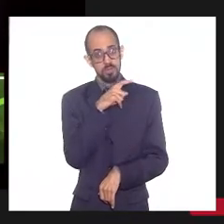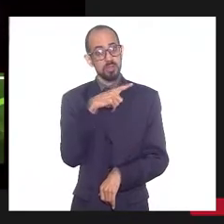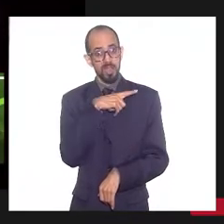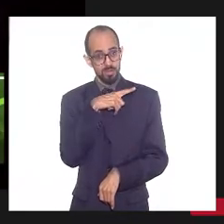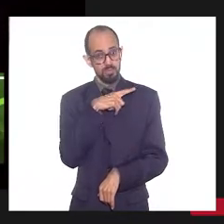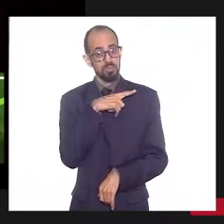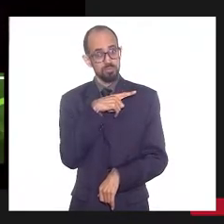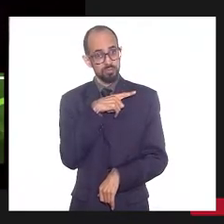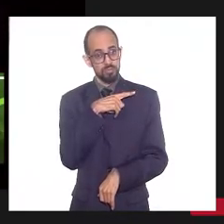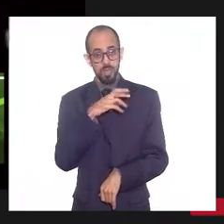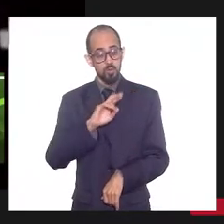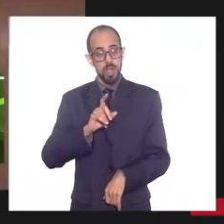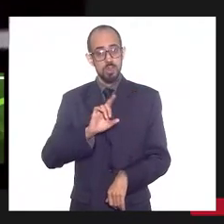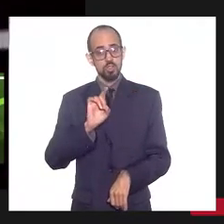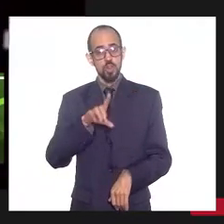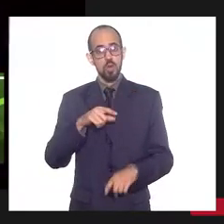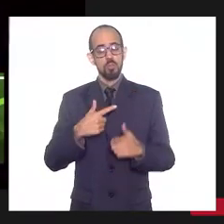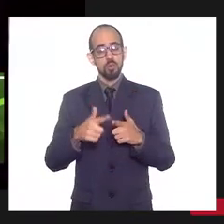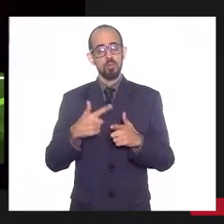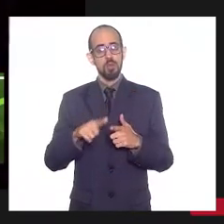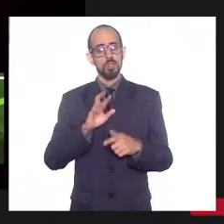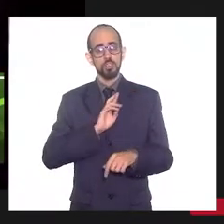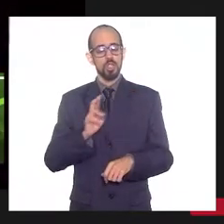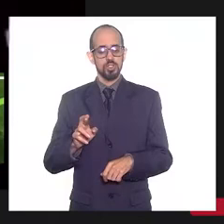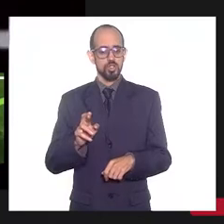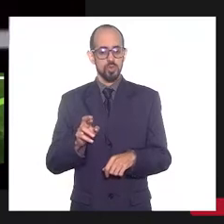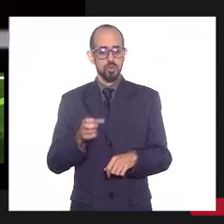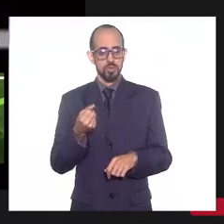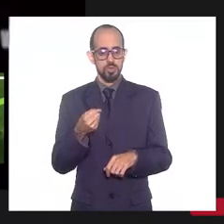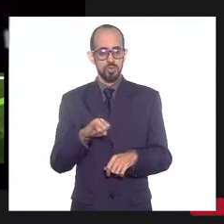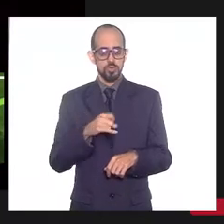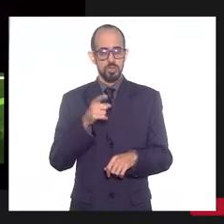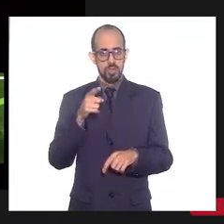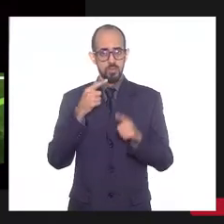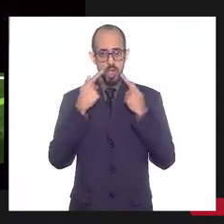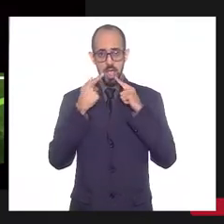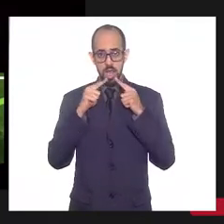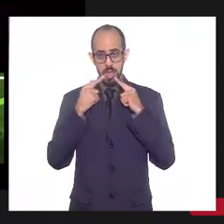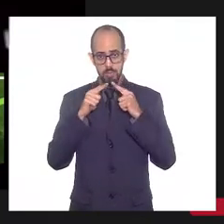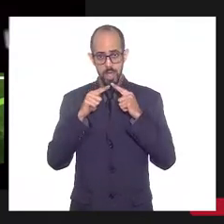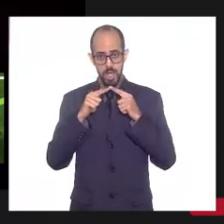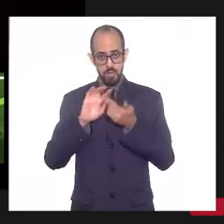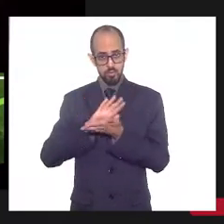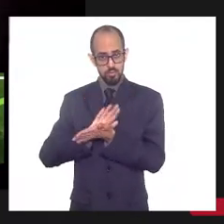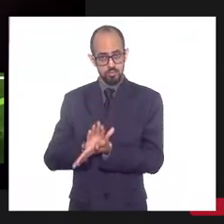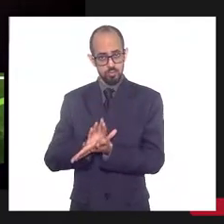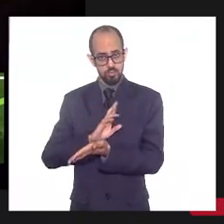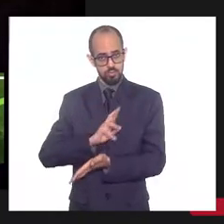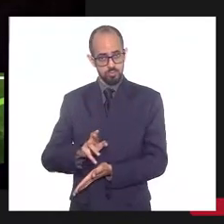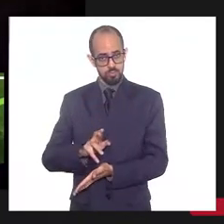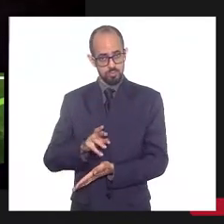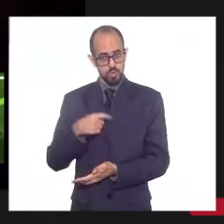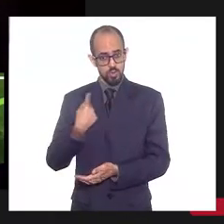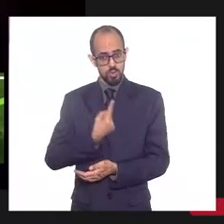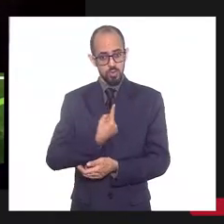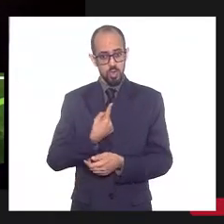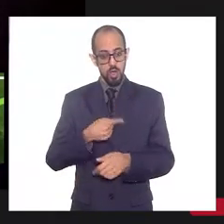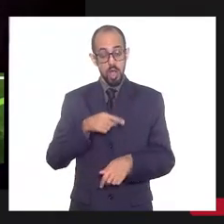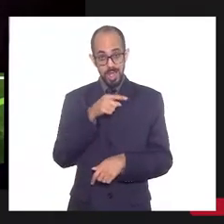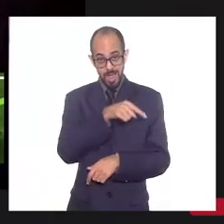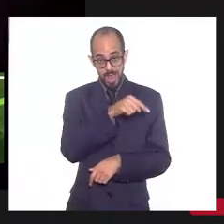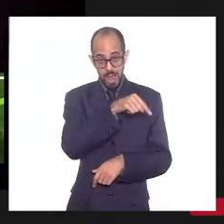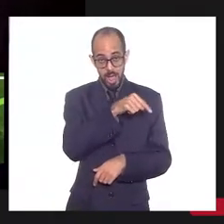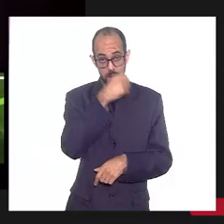a questão religiosa se você for lá registrar uma queixa para o racismo o agente do estado que